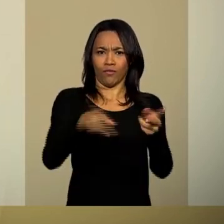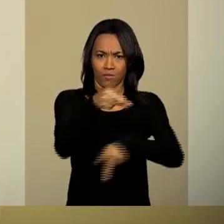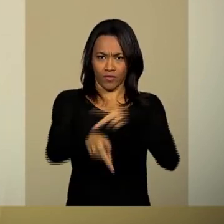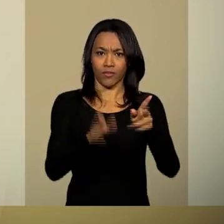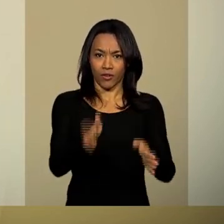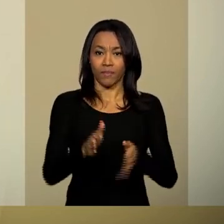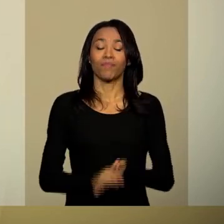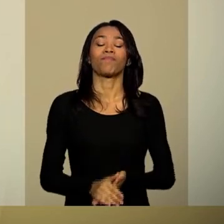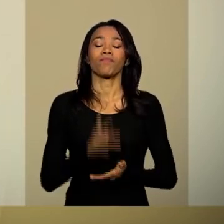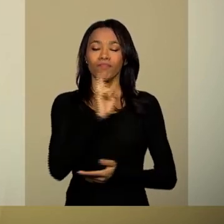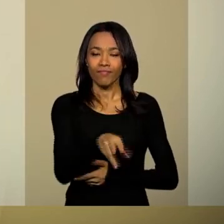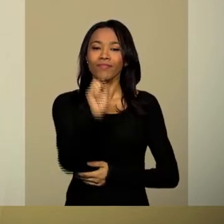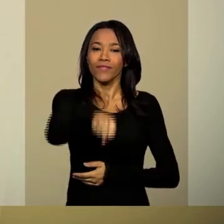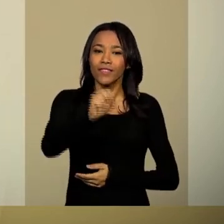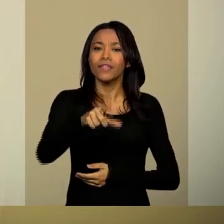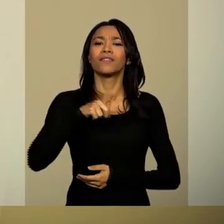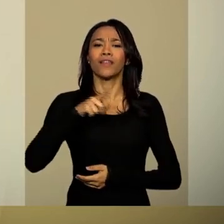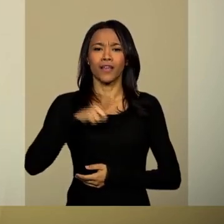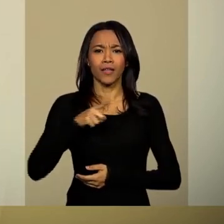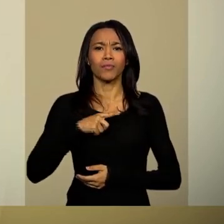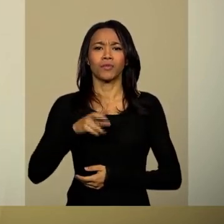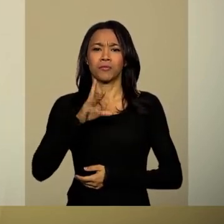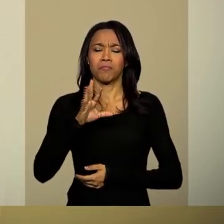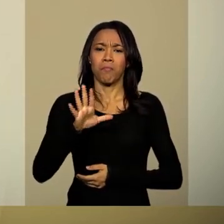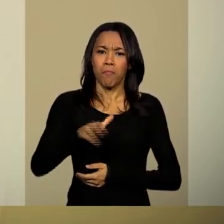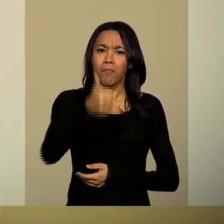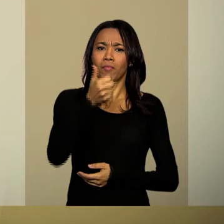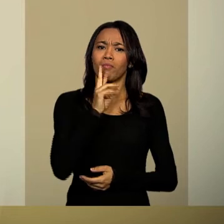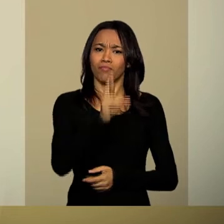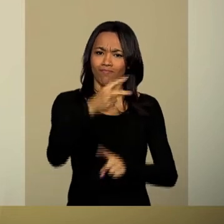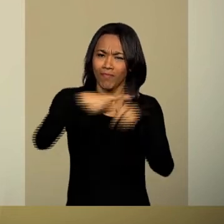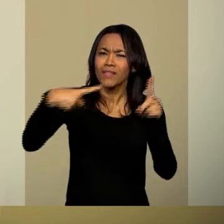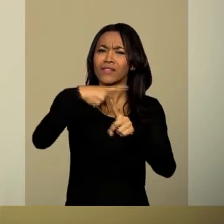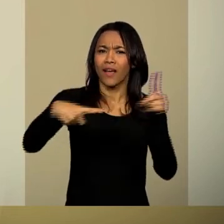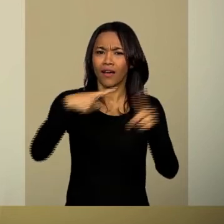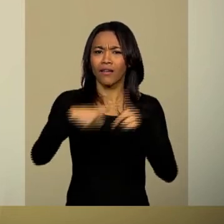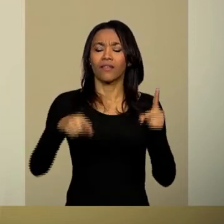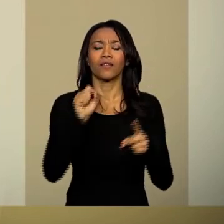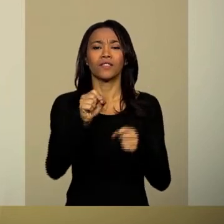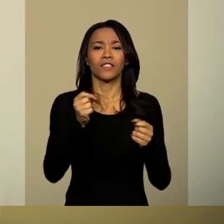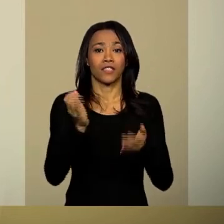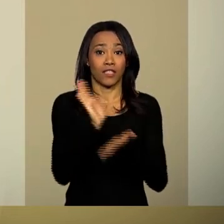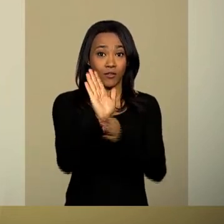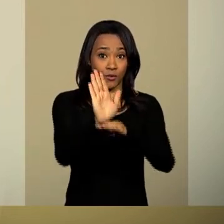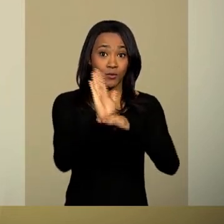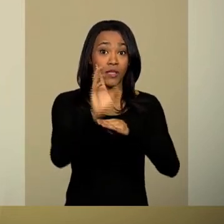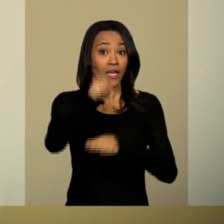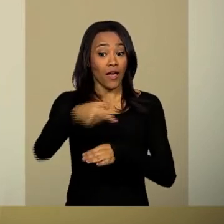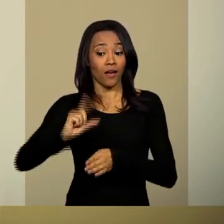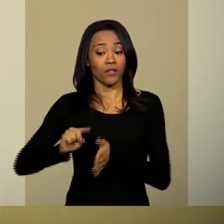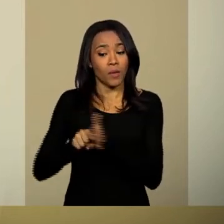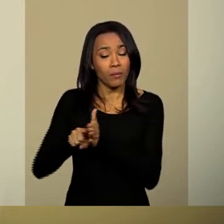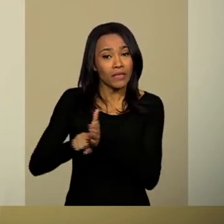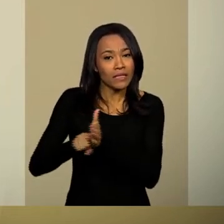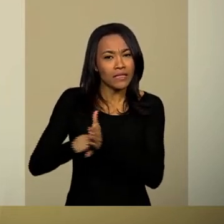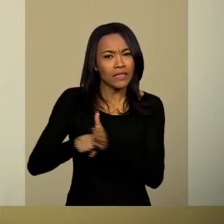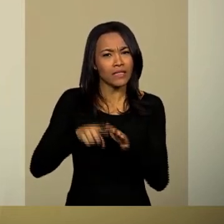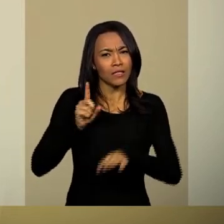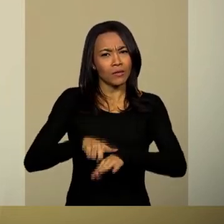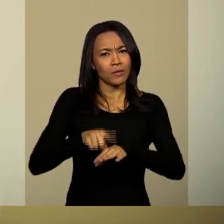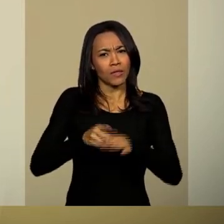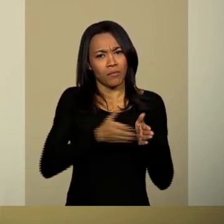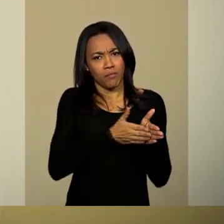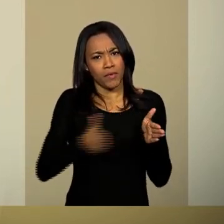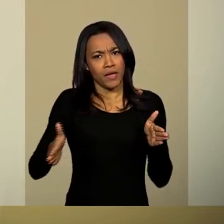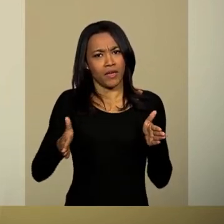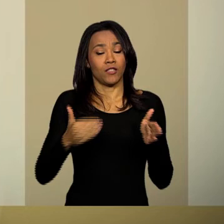Luciano nós temos resultados parciais esses resultados são a uma pesquisa que fizemos no período inicial